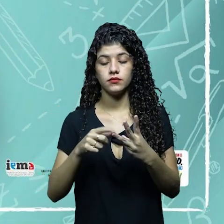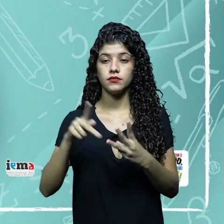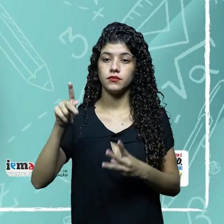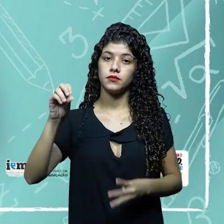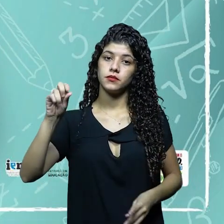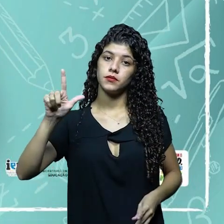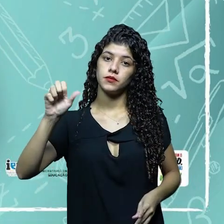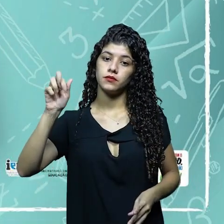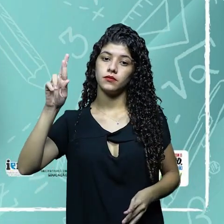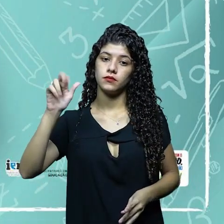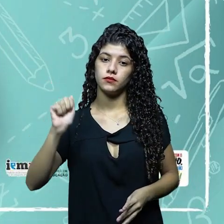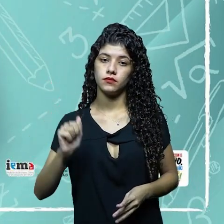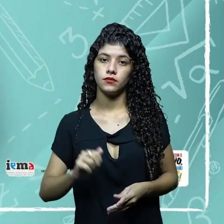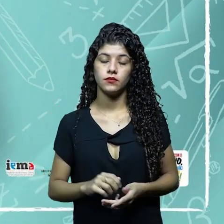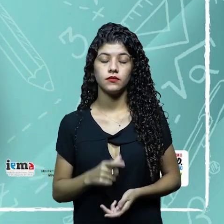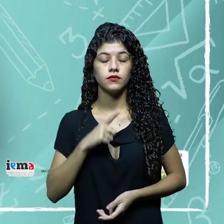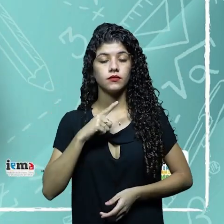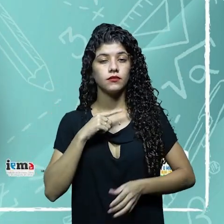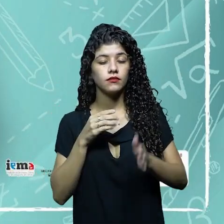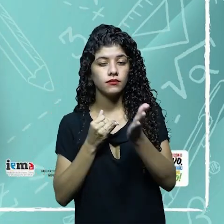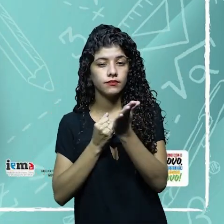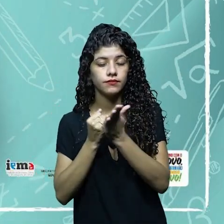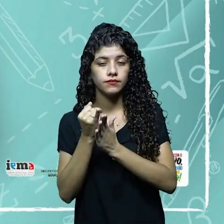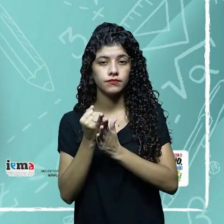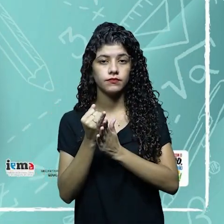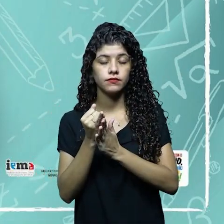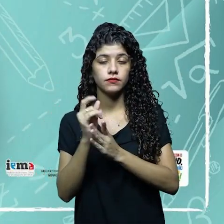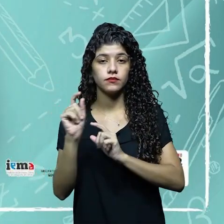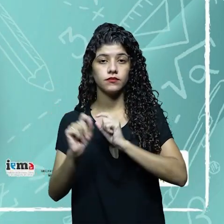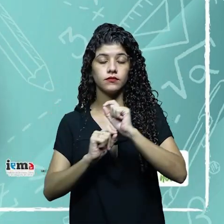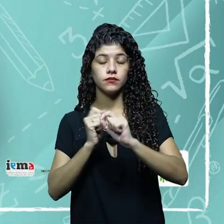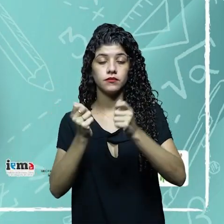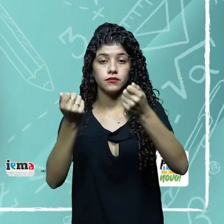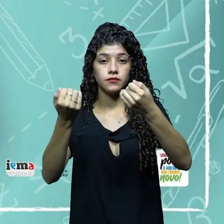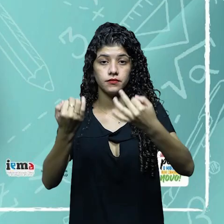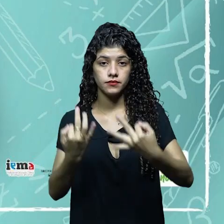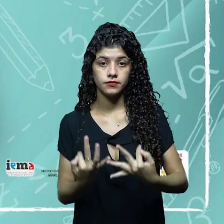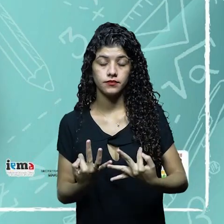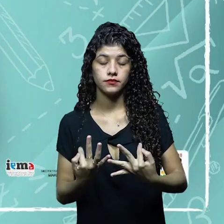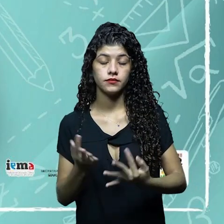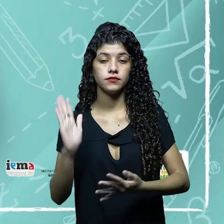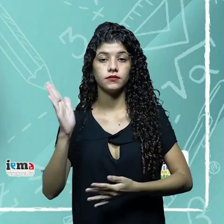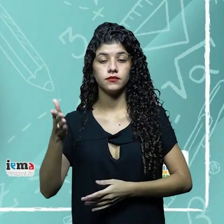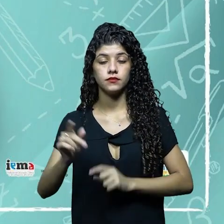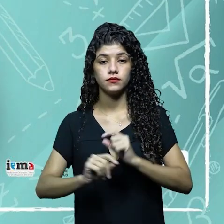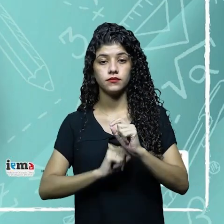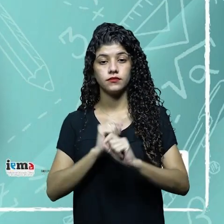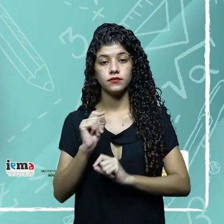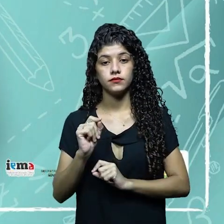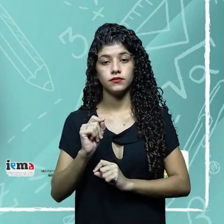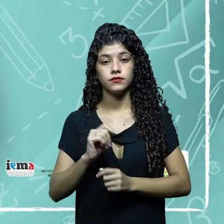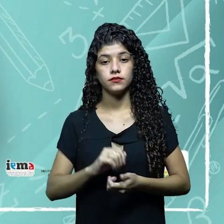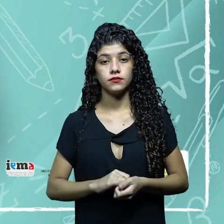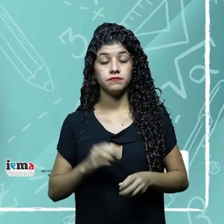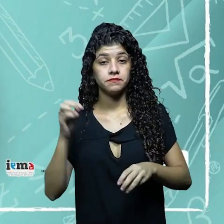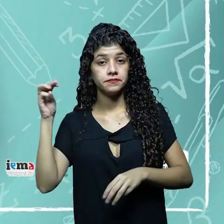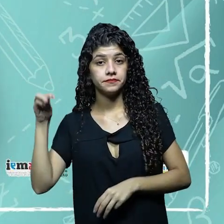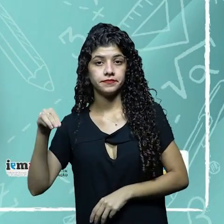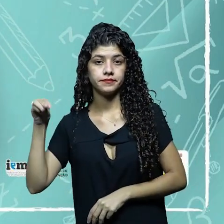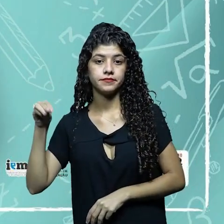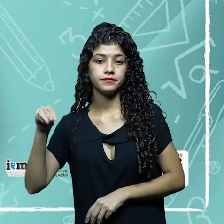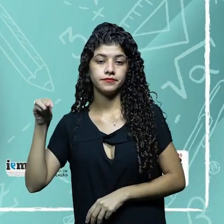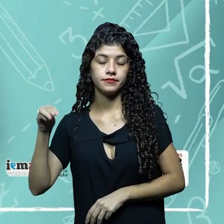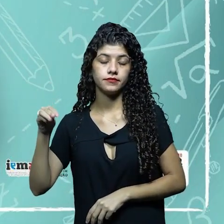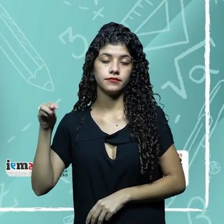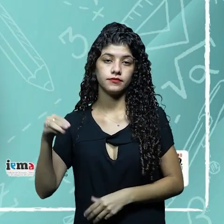essa introdução aqui sobre coordenadas, é o que eu falei, são as coordenadas lá da matemática, né?